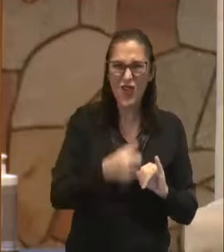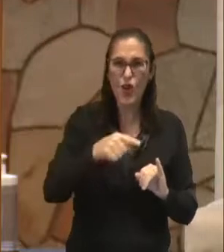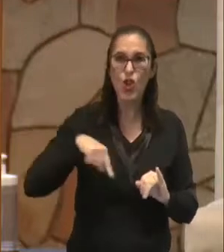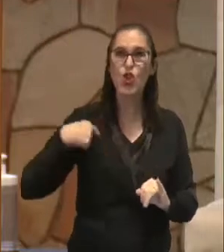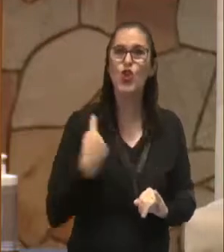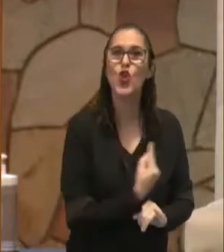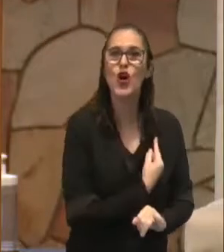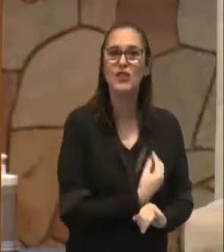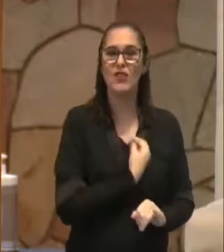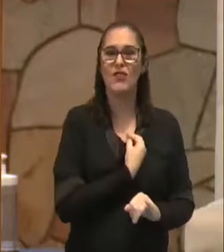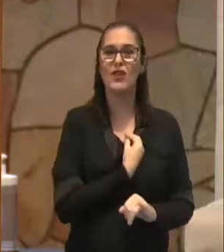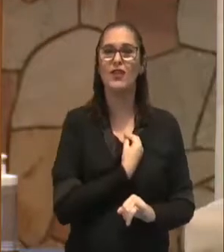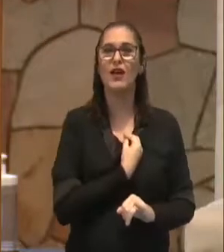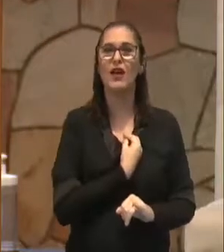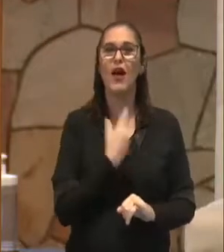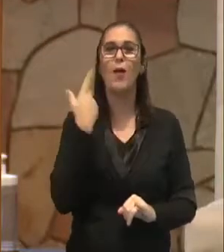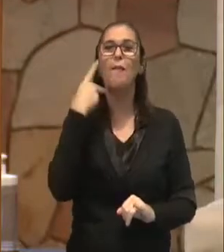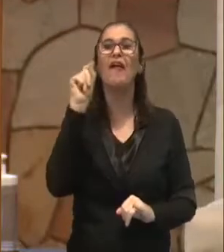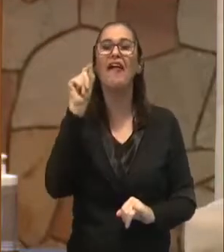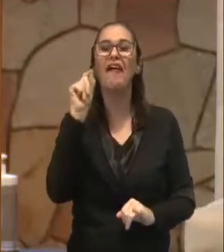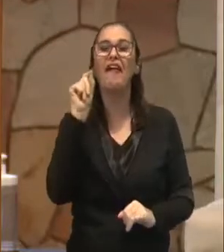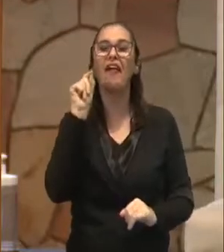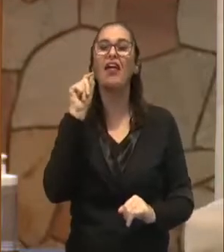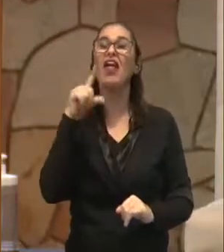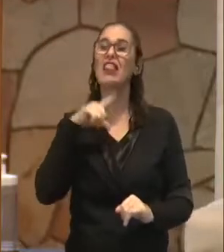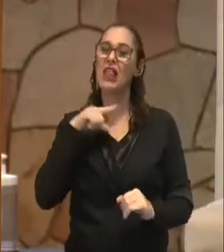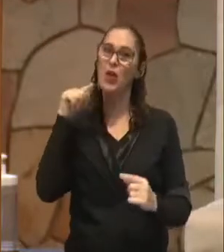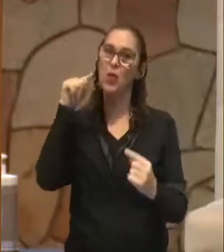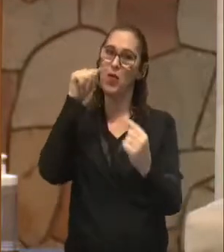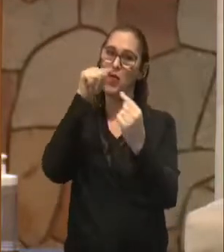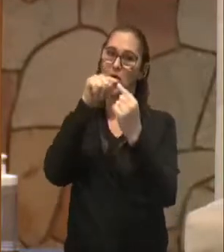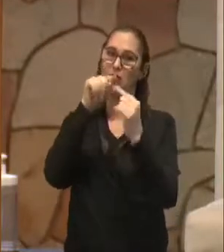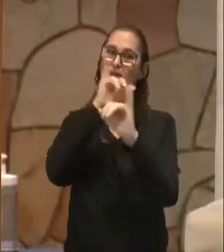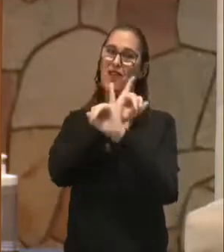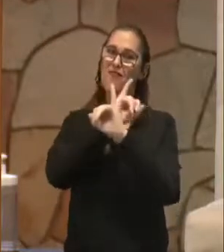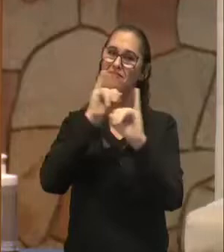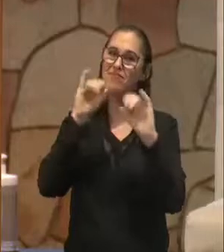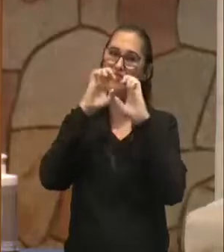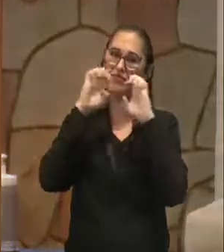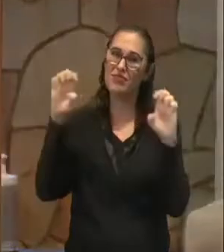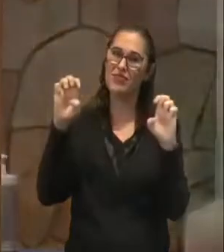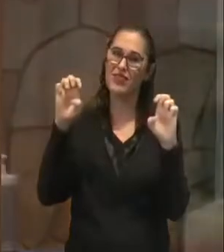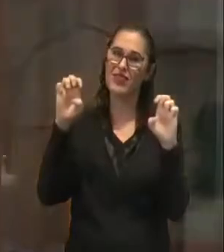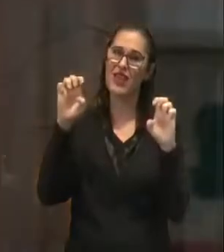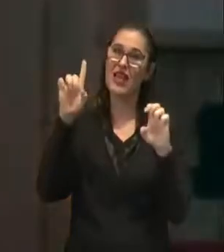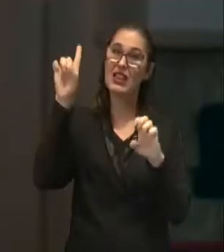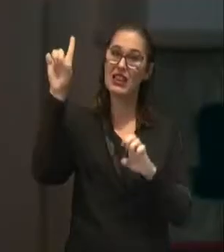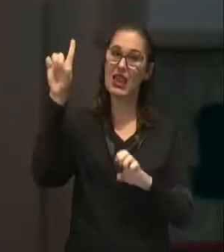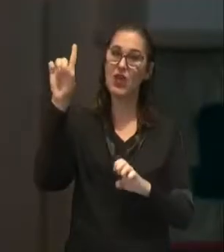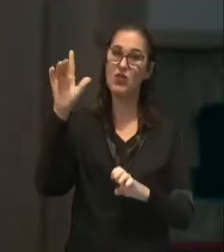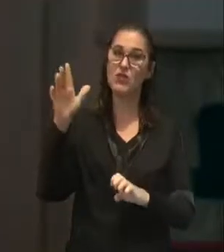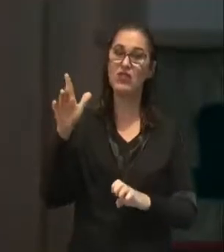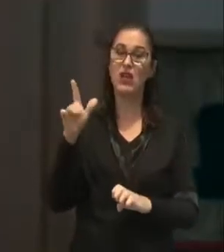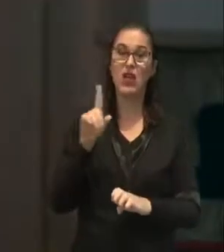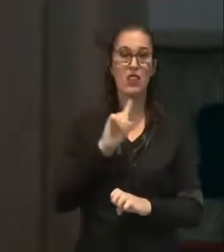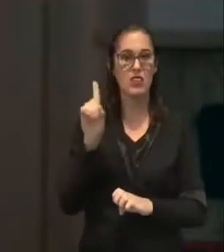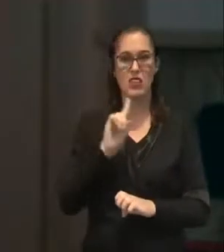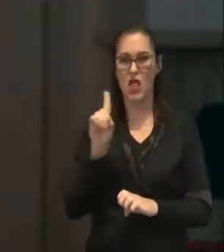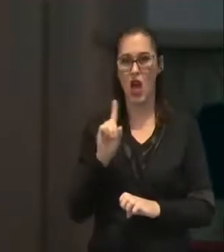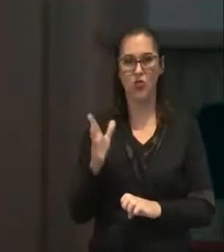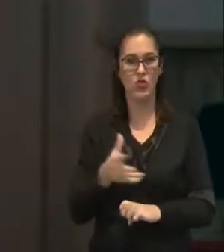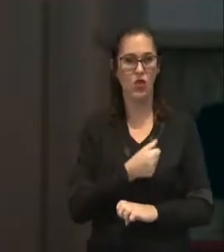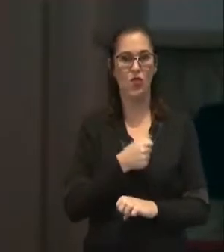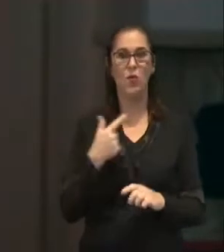deixa eu dizer, meu irmão e minha irmã, Deus não nos salvou para nos deixar sentados num banco de